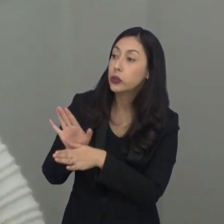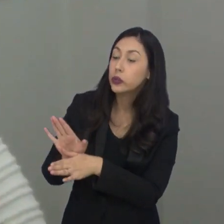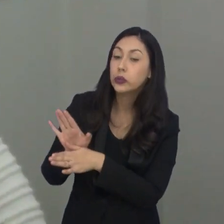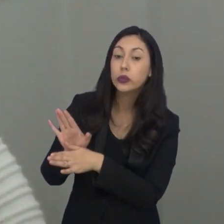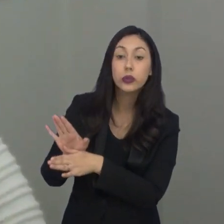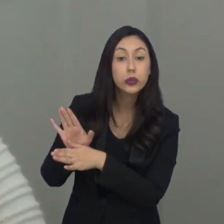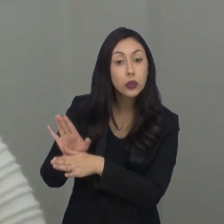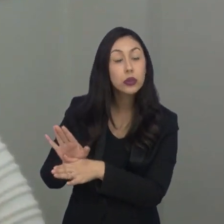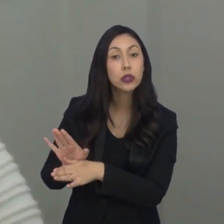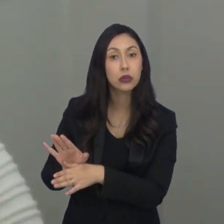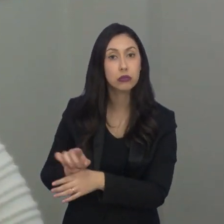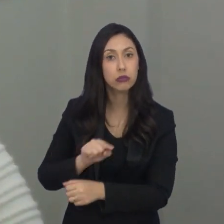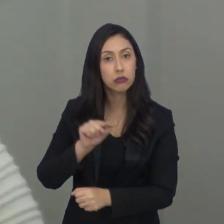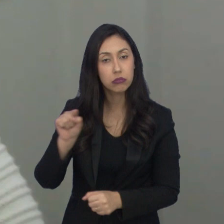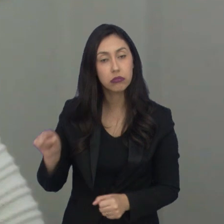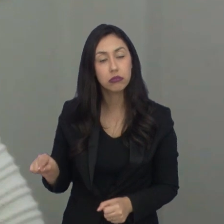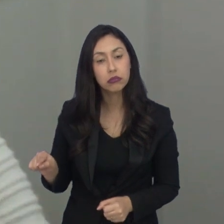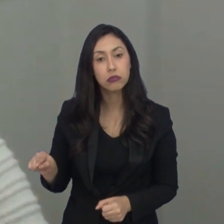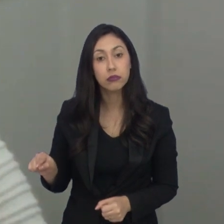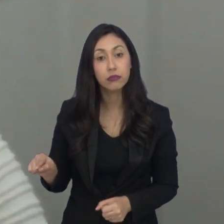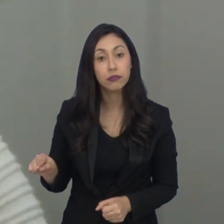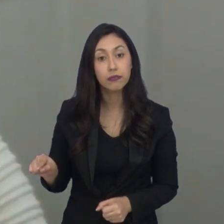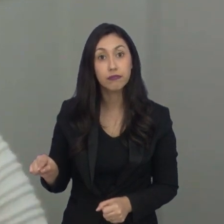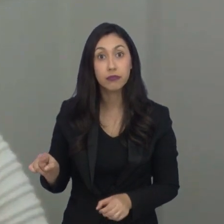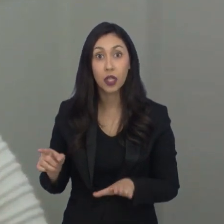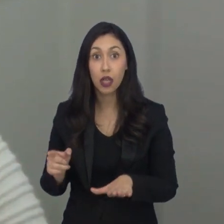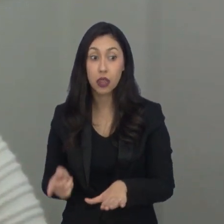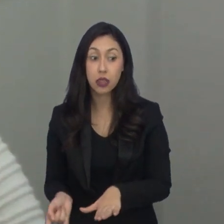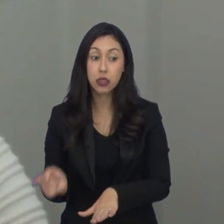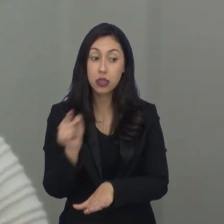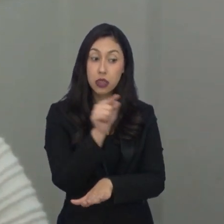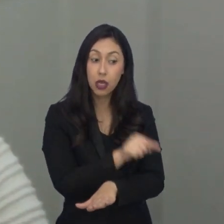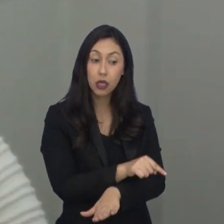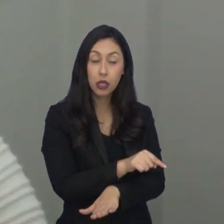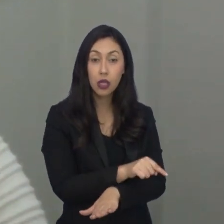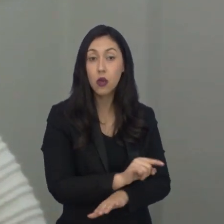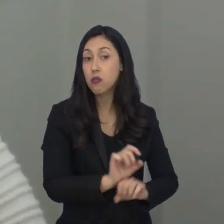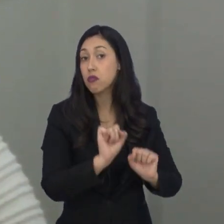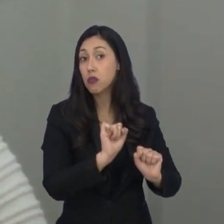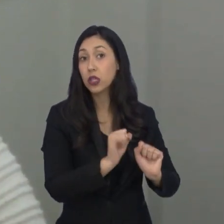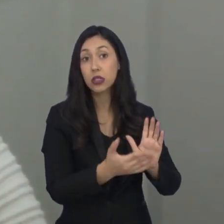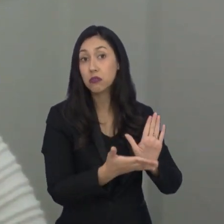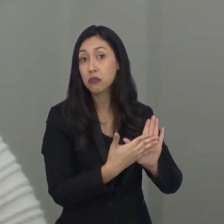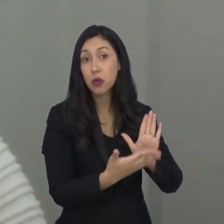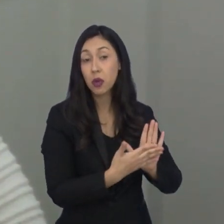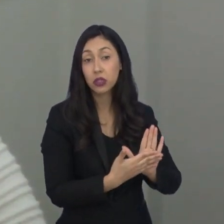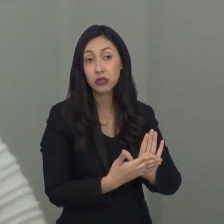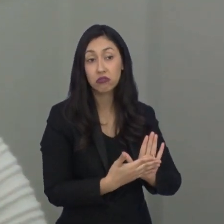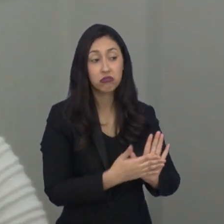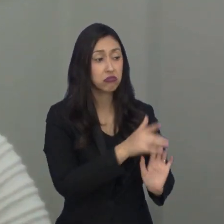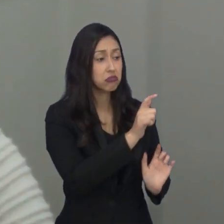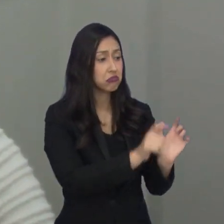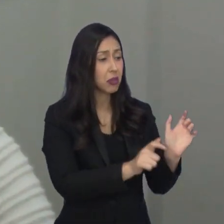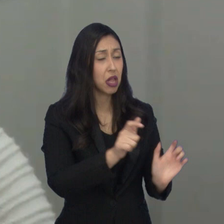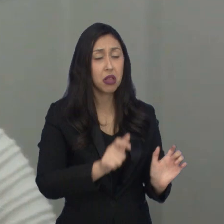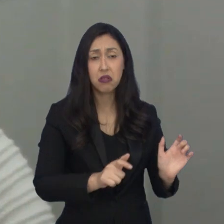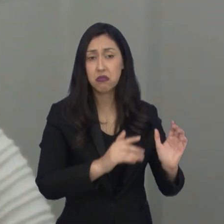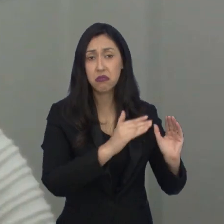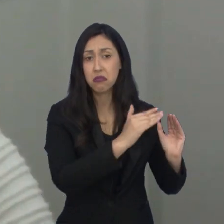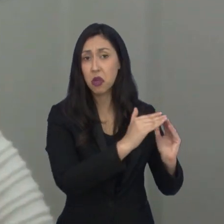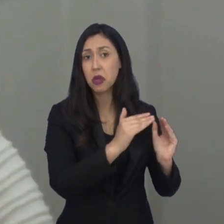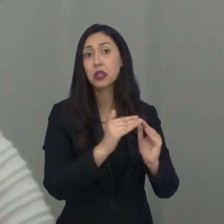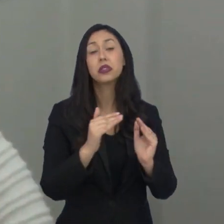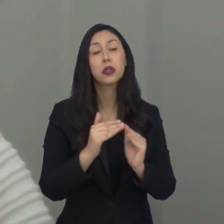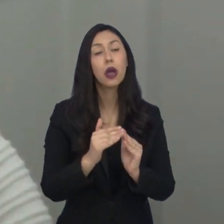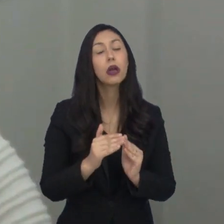feito esse tipo de REURB. A REURB, ela pode ser proposta pelos próprios moradores e